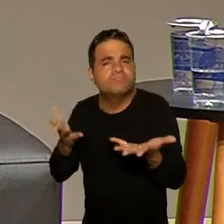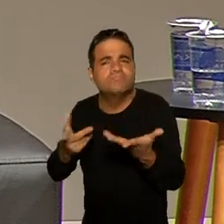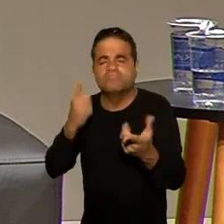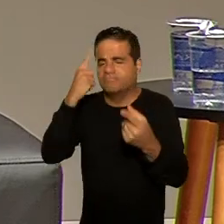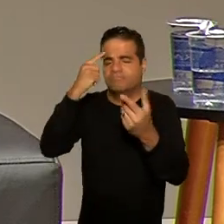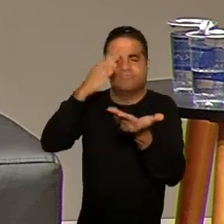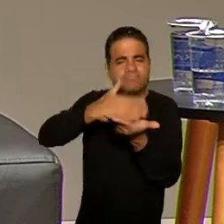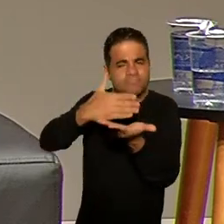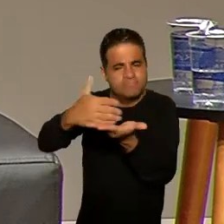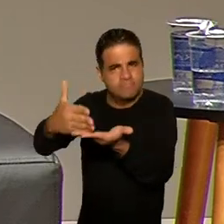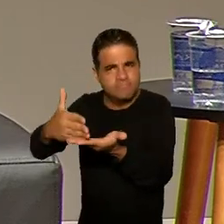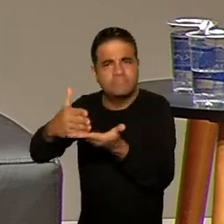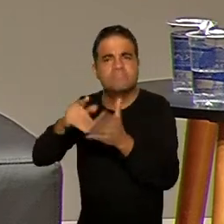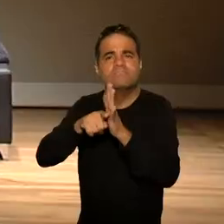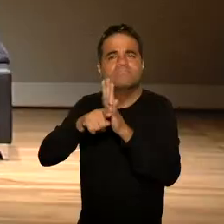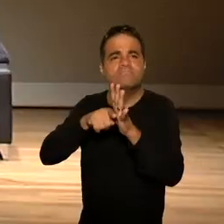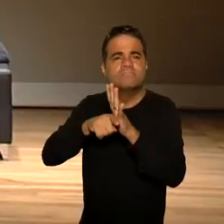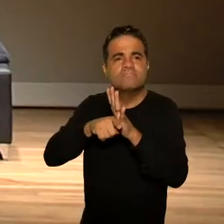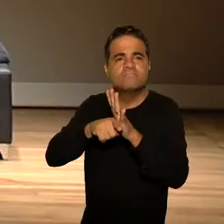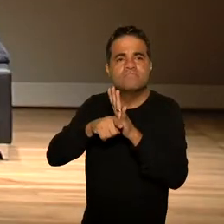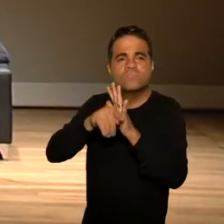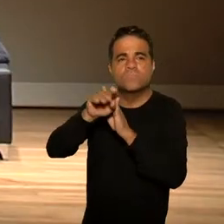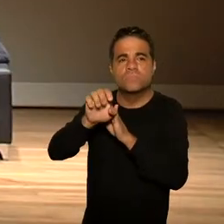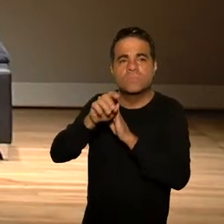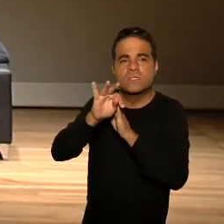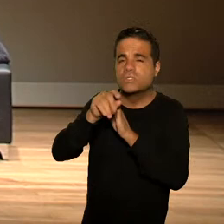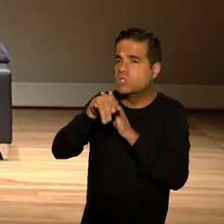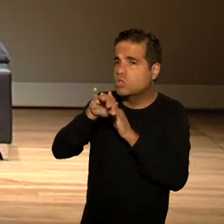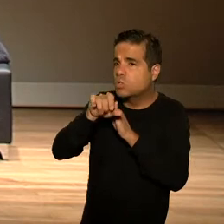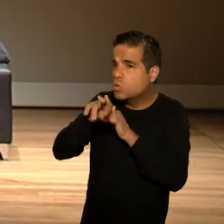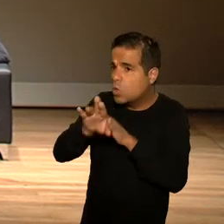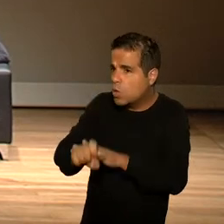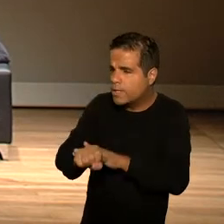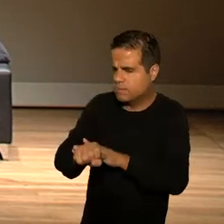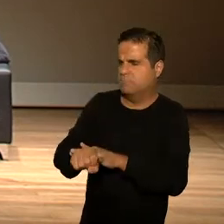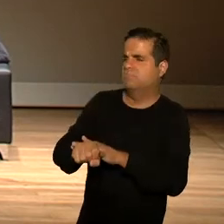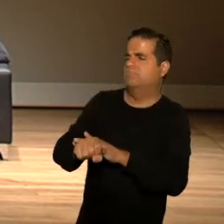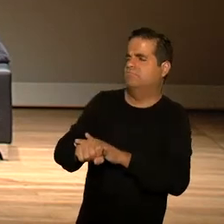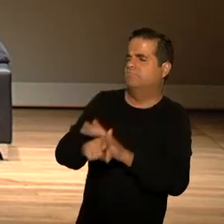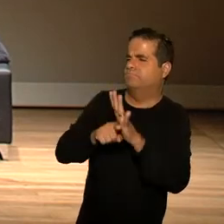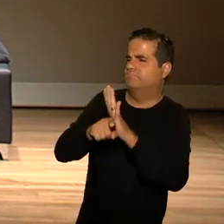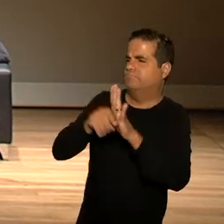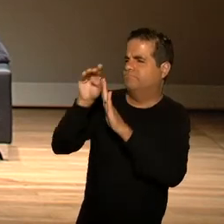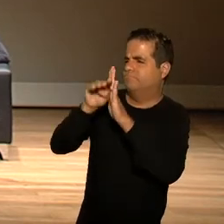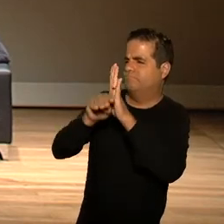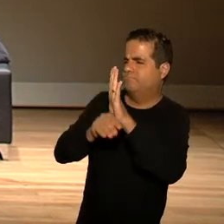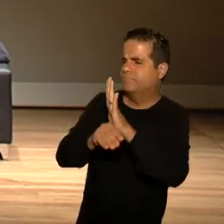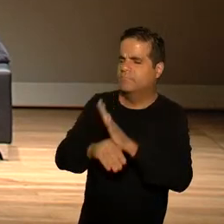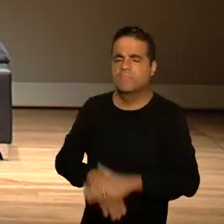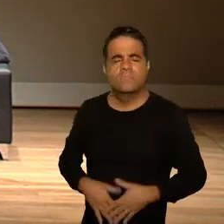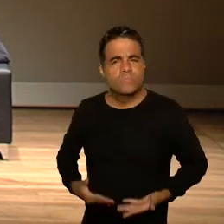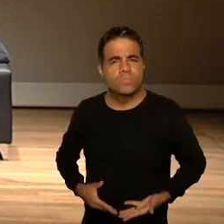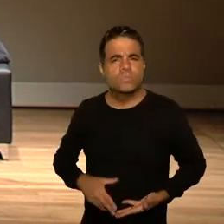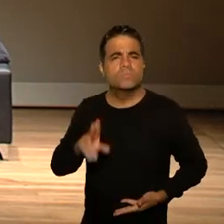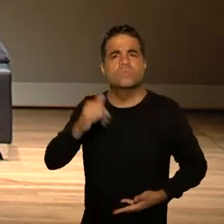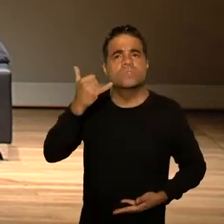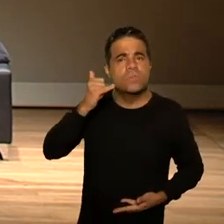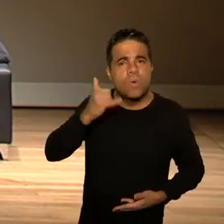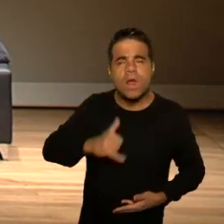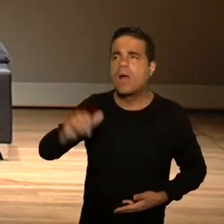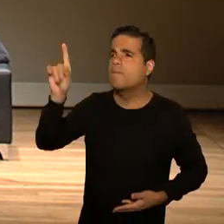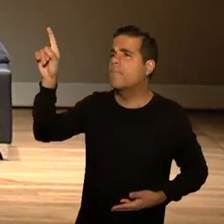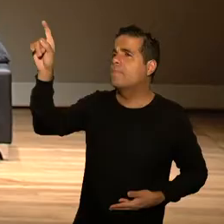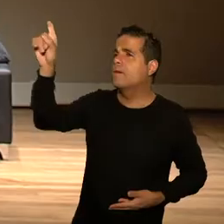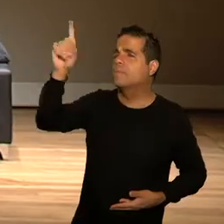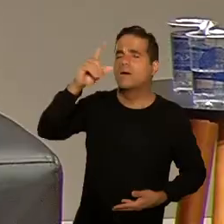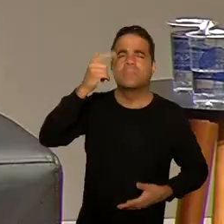espécie de inventário dos instrutores dos extintores fotografaram com o seu celulares com